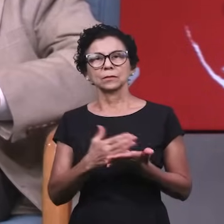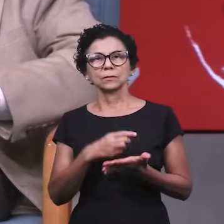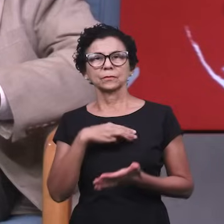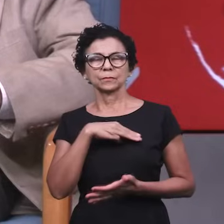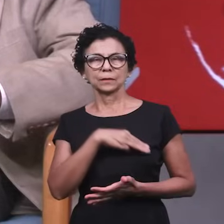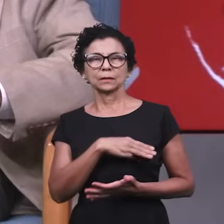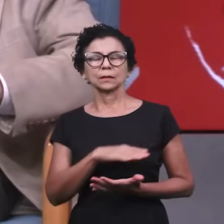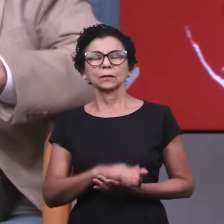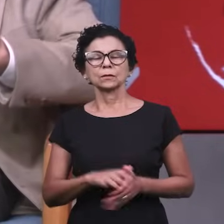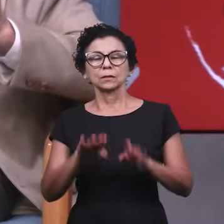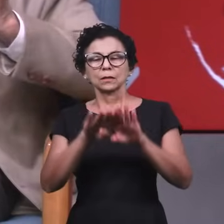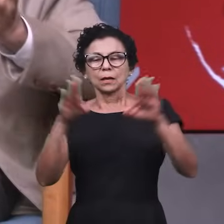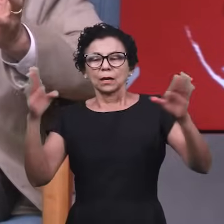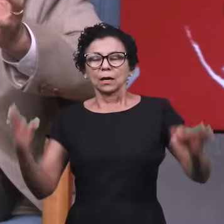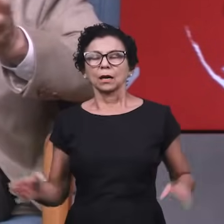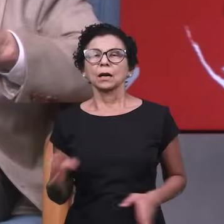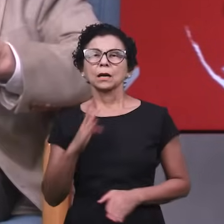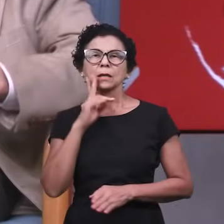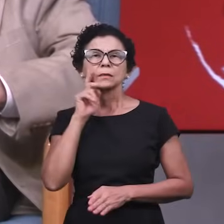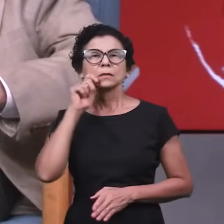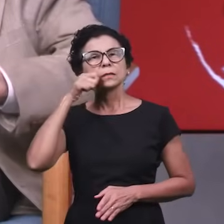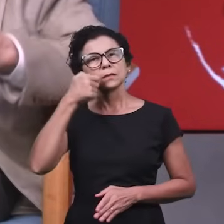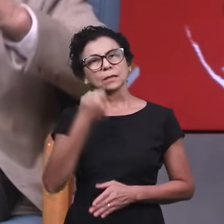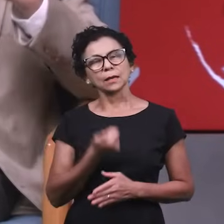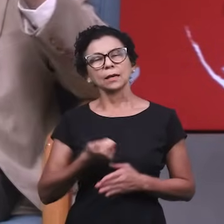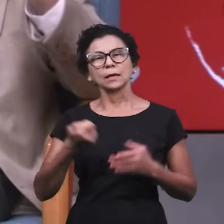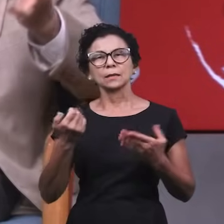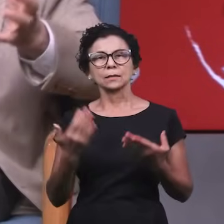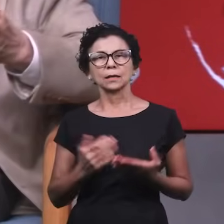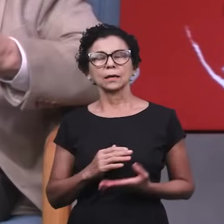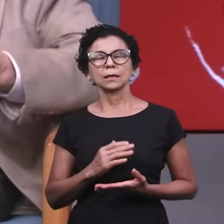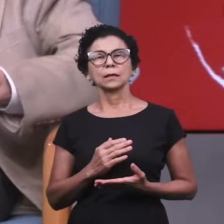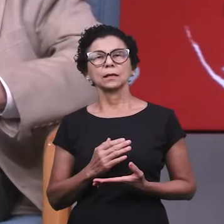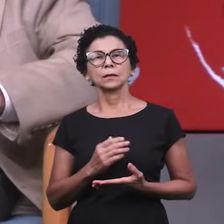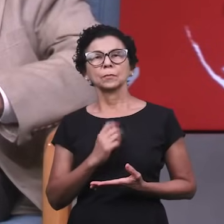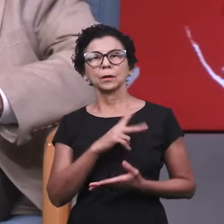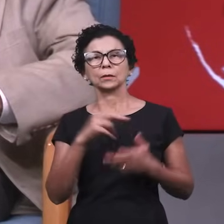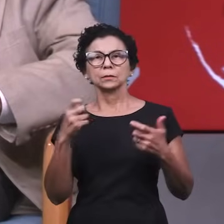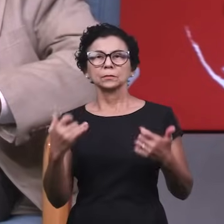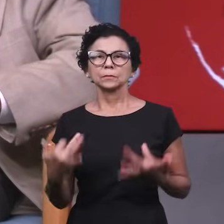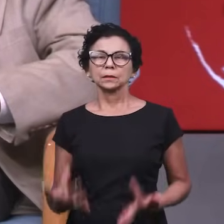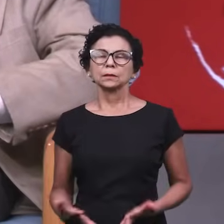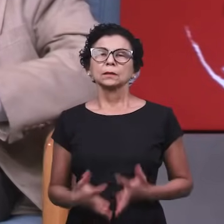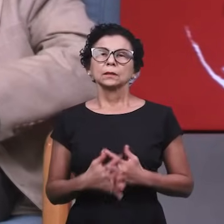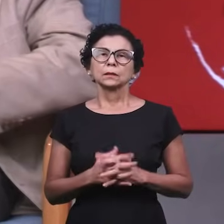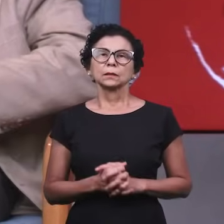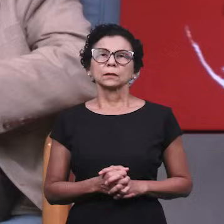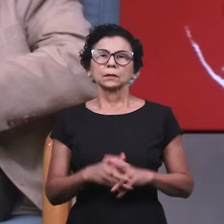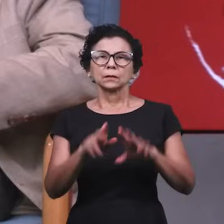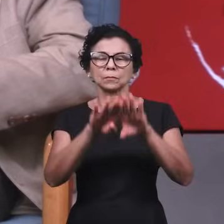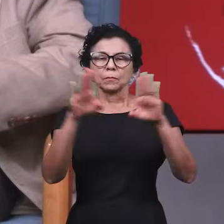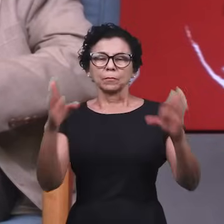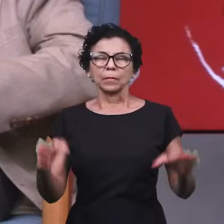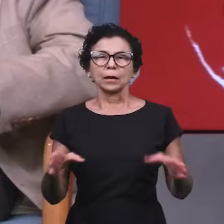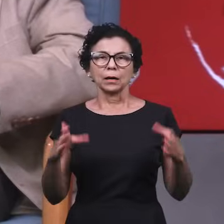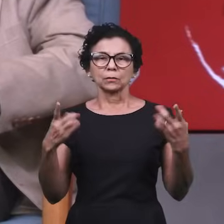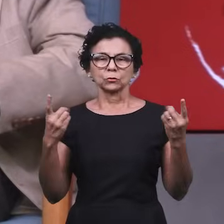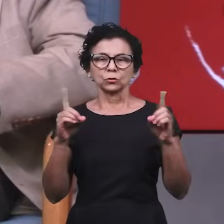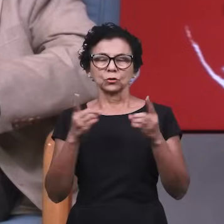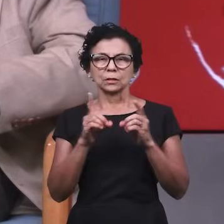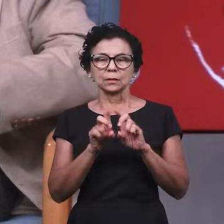com seus discípulos, toda a descrição dali, todo aquele fato, todo aquele acontecimento. Quando o apóstolo